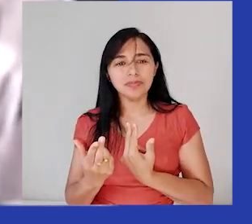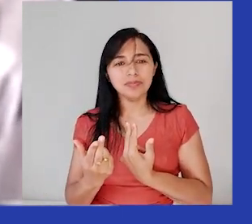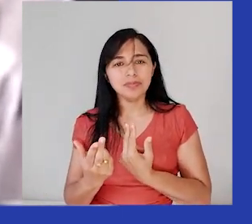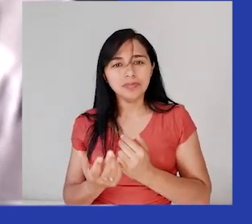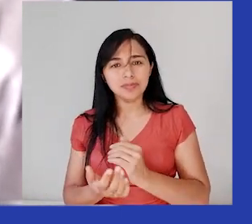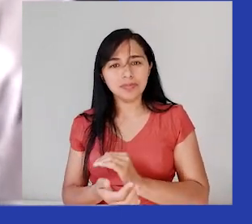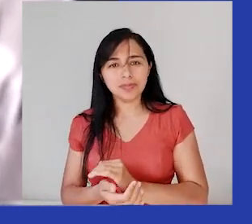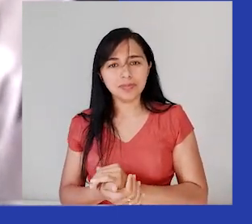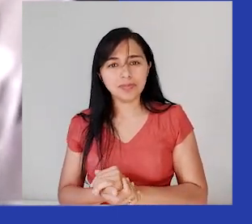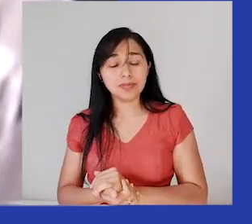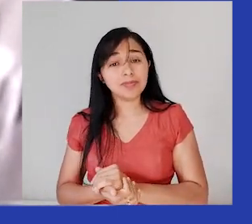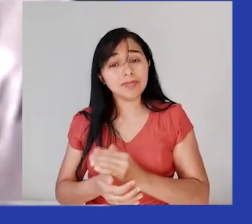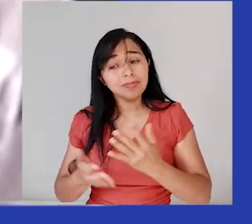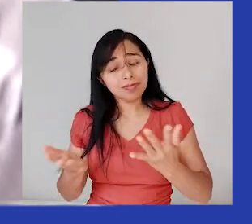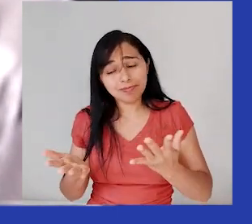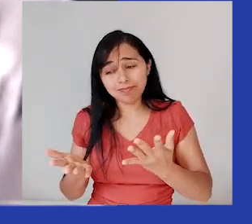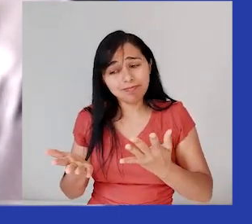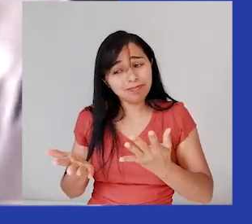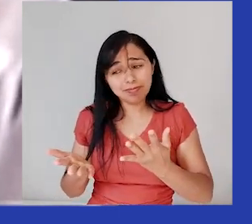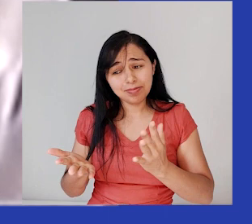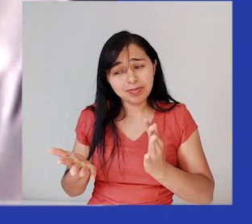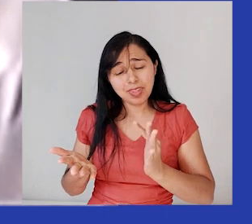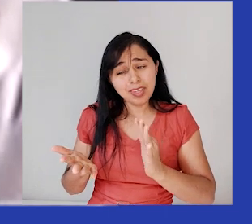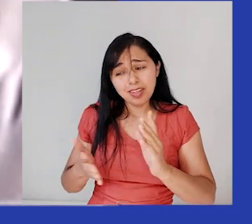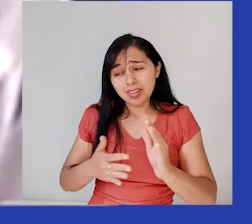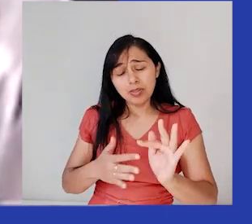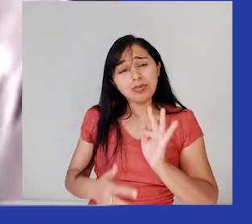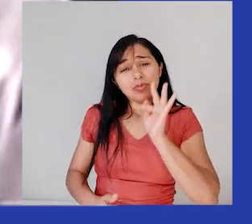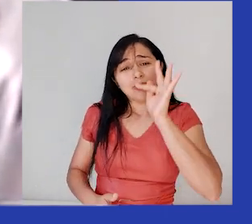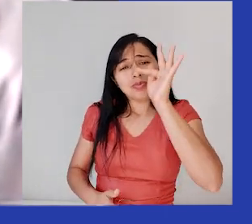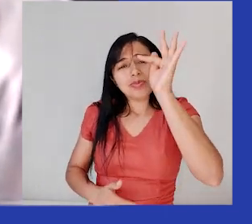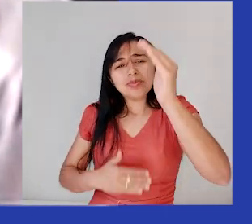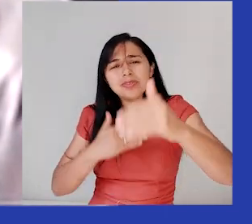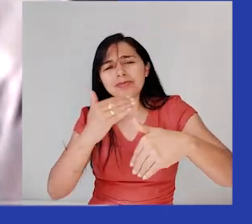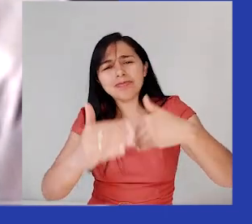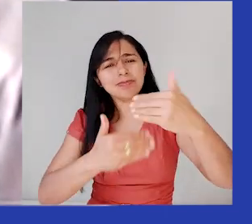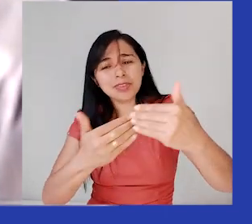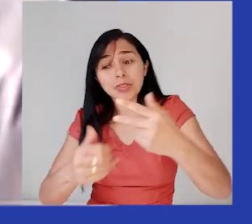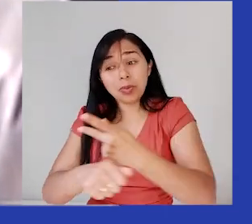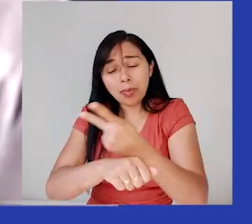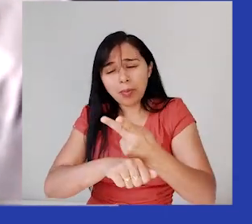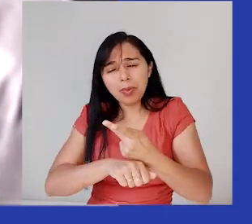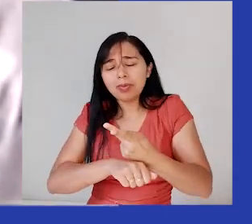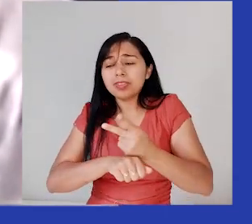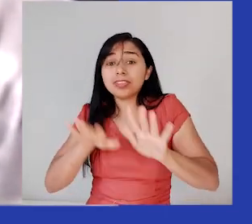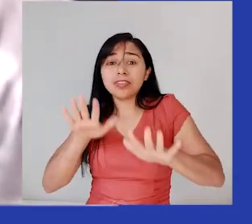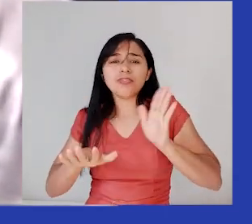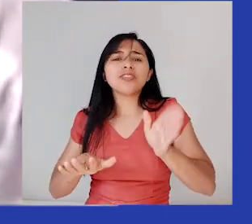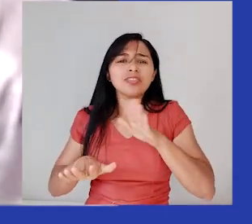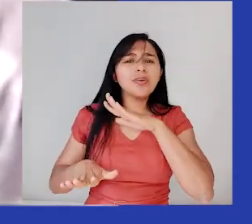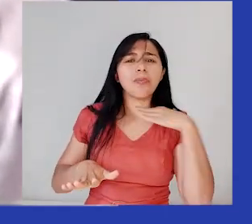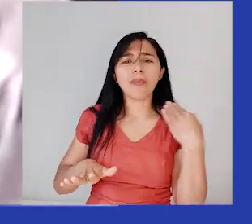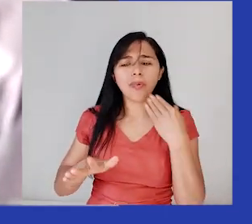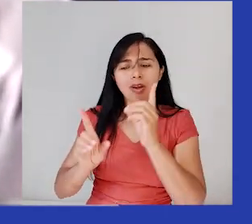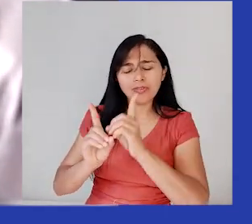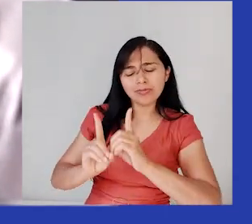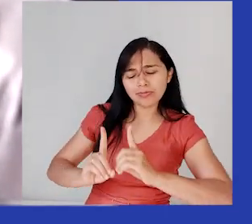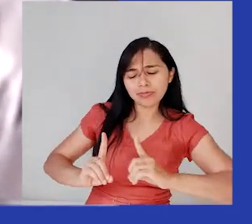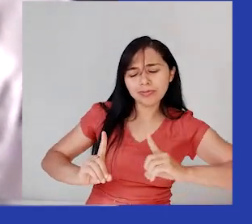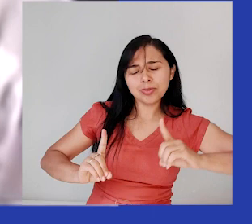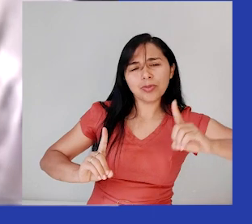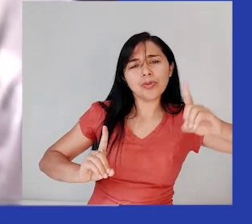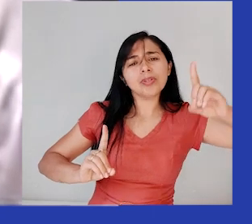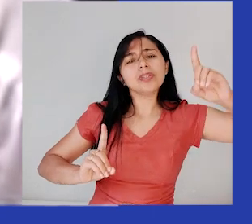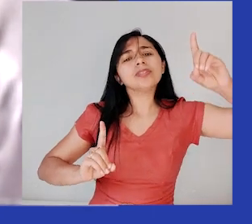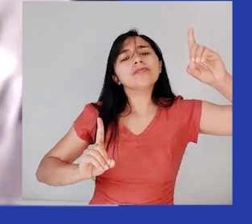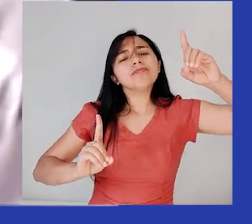E assim, quando mais tarde me procure, quem sabe a morte, angústia de quem vive, quem